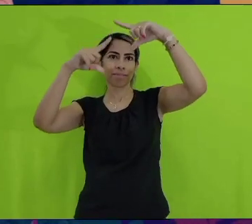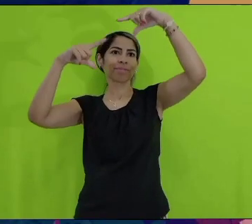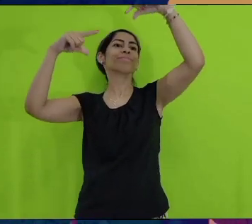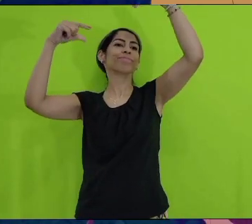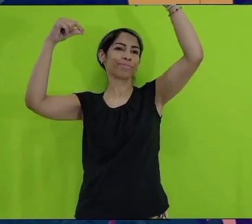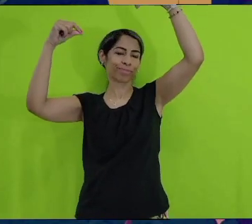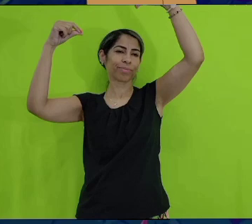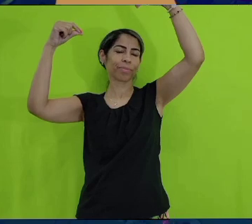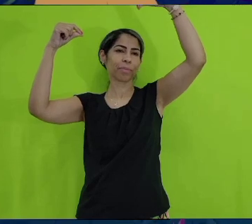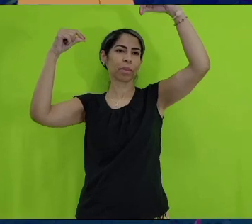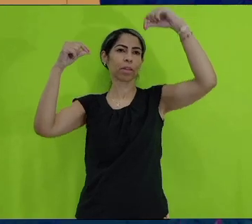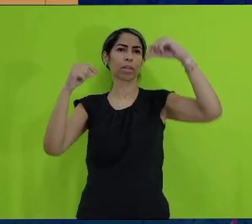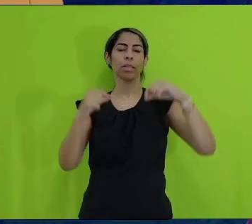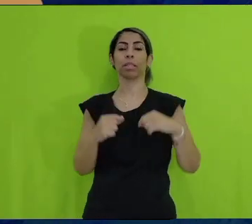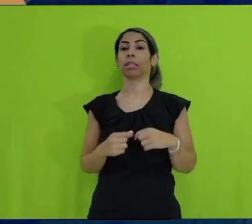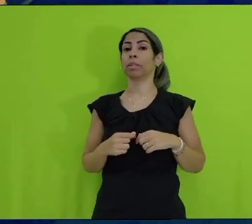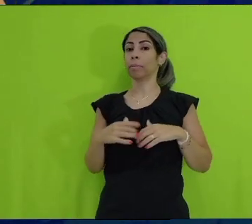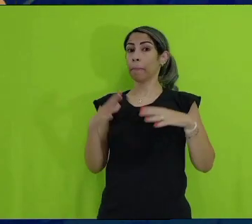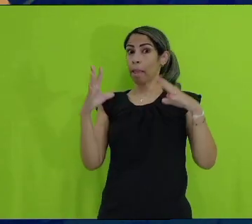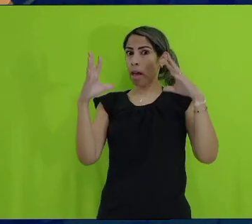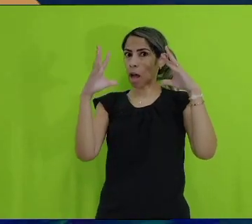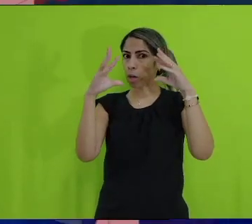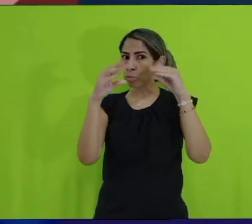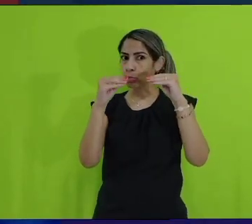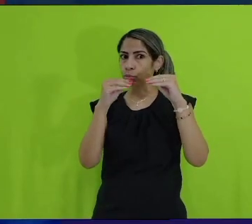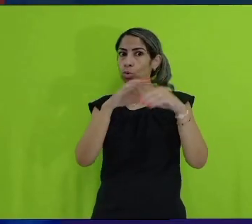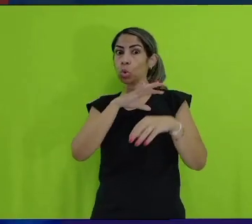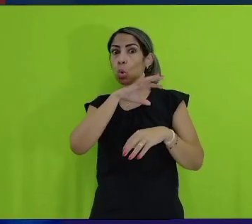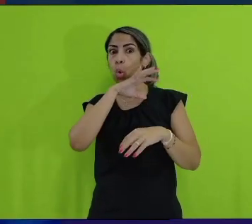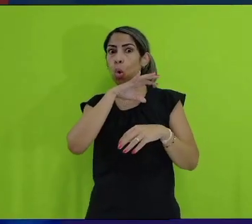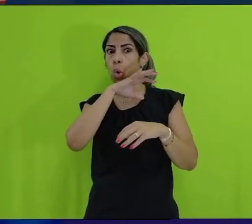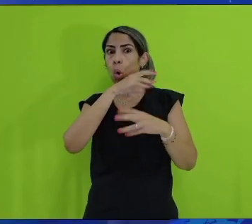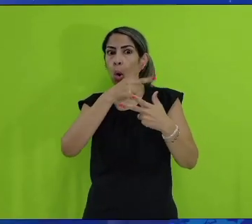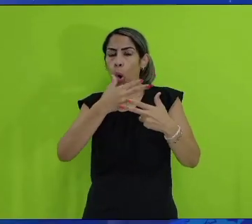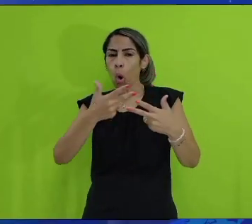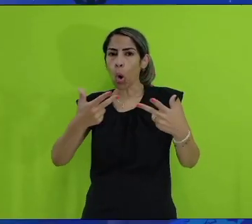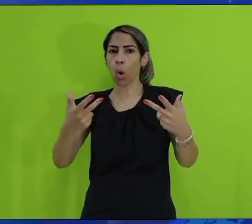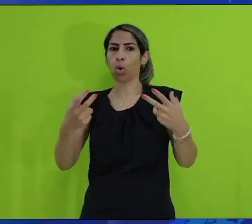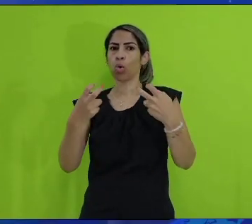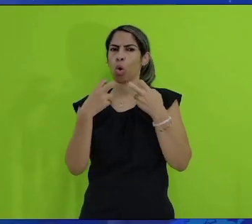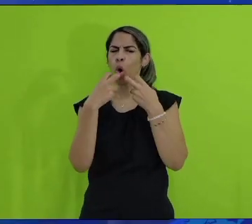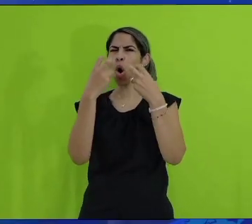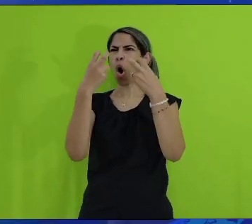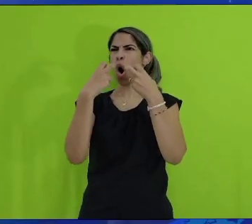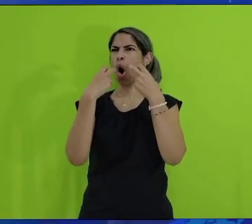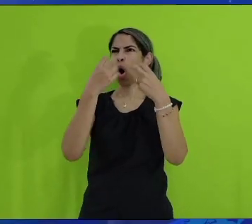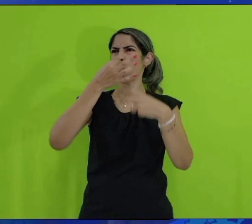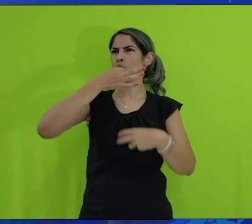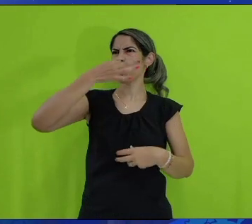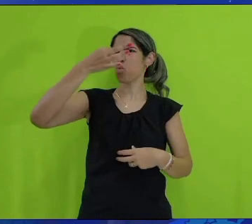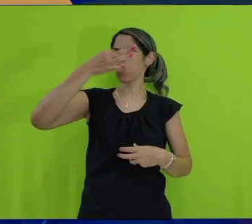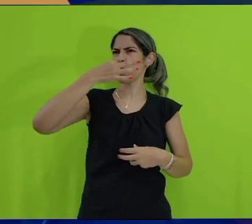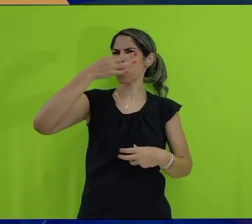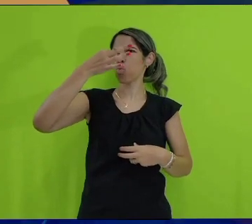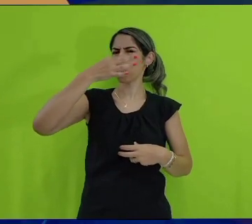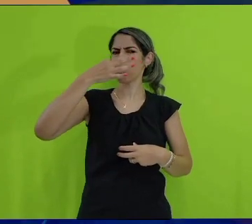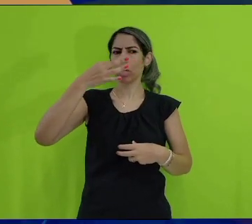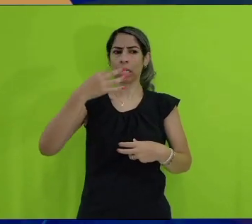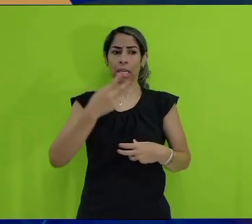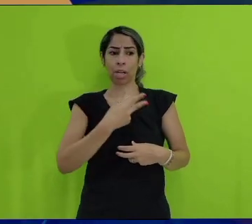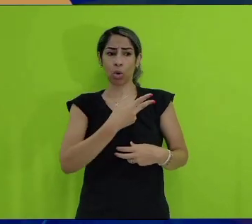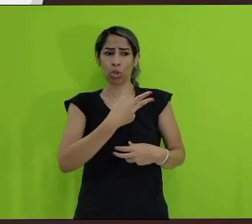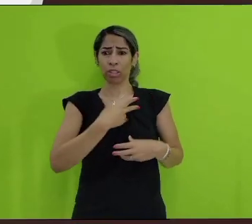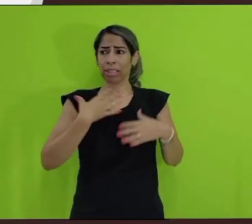selvagens começaram a ecoar ao redor deles. Eles estavam assustados, mas esperaram até a lua nascer e